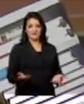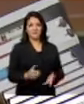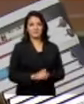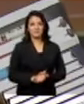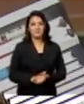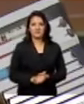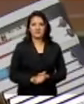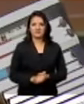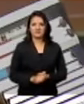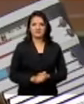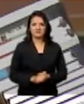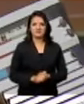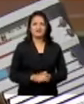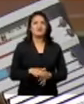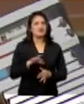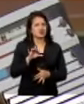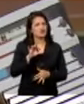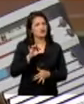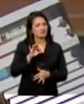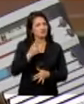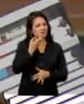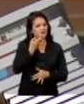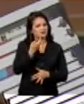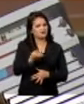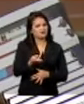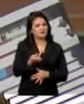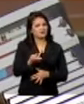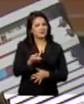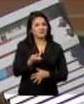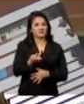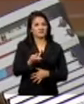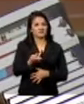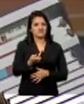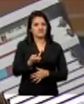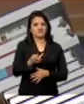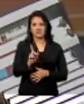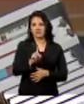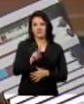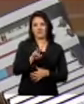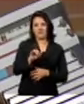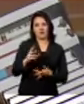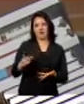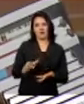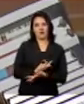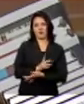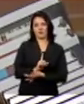Uma observação, presidente, isso jamais ocorreria.